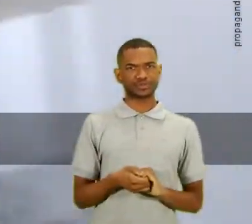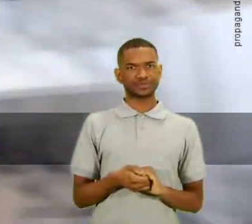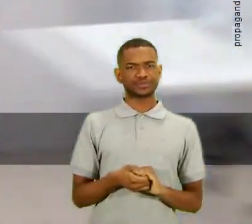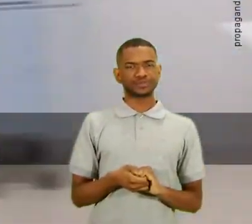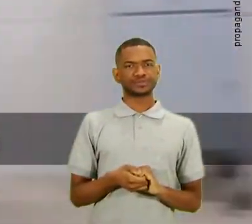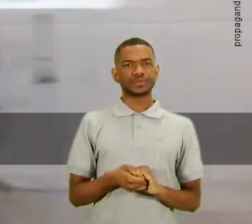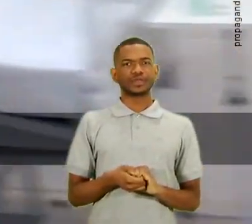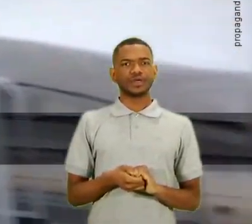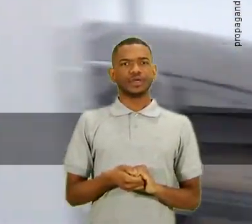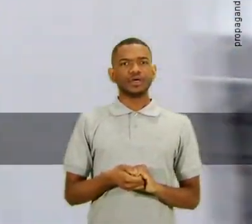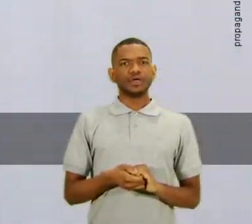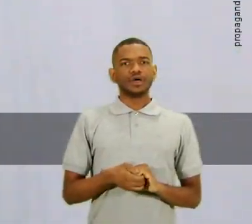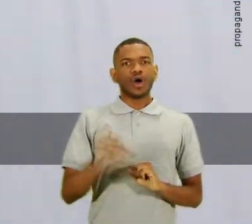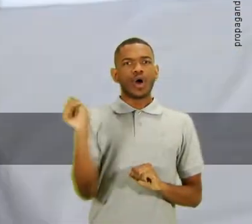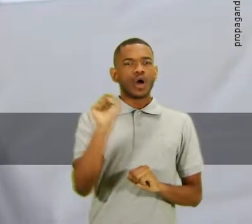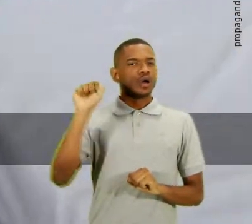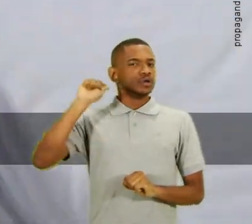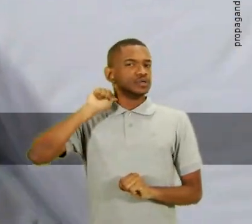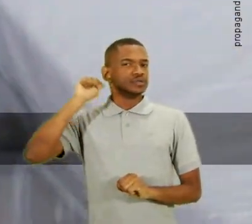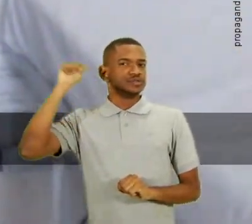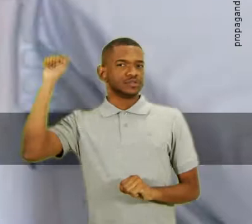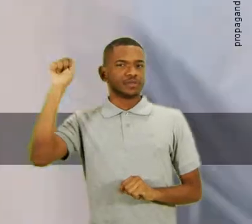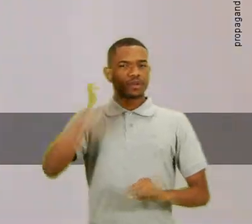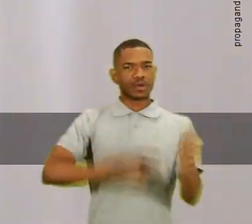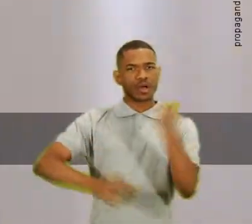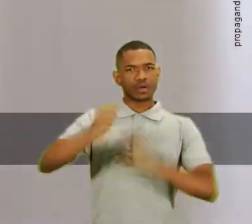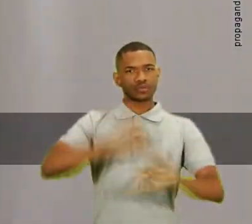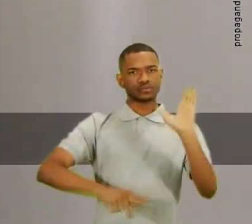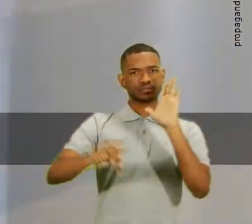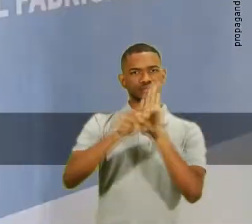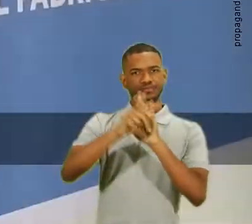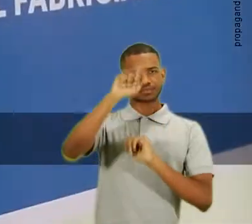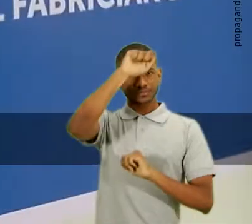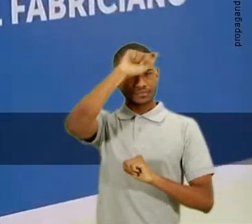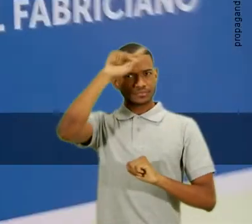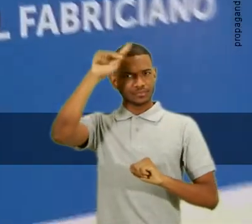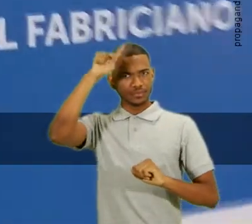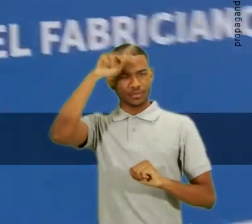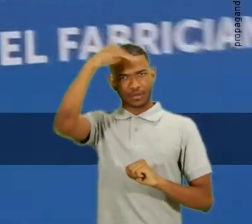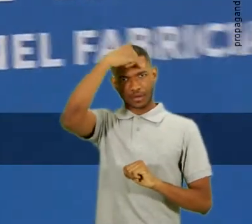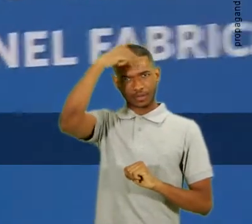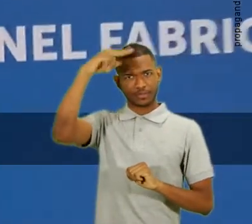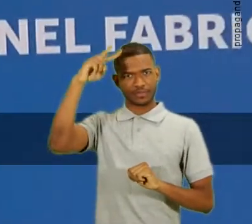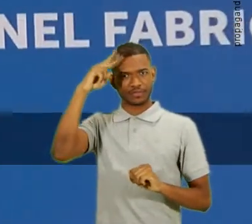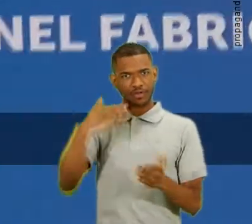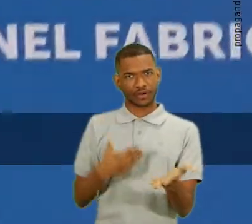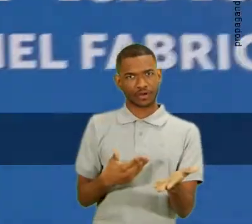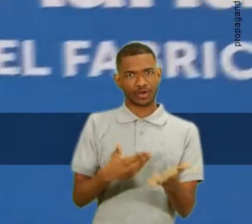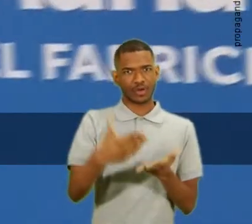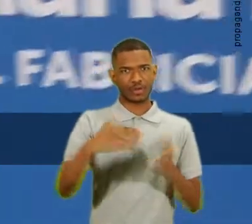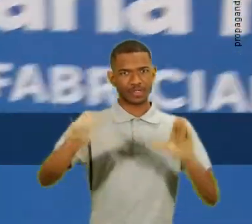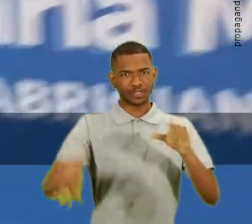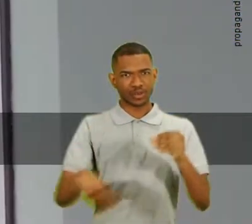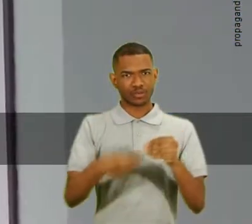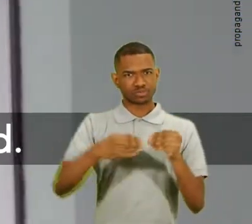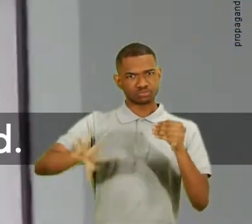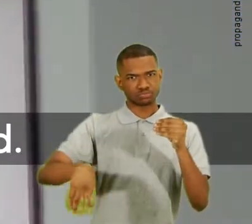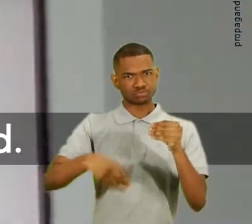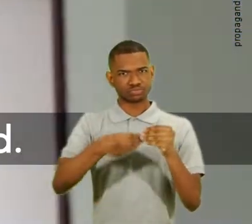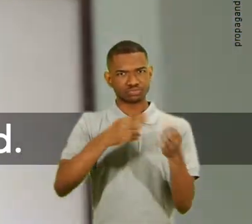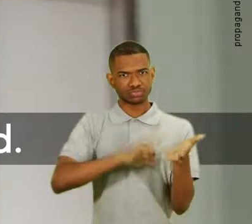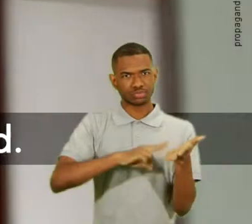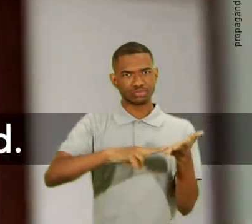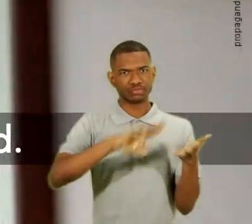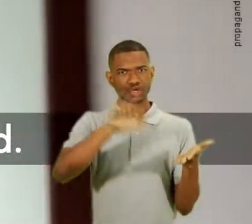de recursos próprios do Marcos inicia ampliação dos leitos de UTI no Hospital José Maria Morais